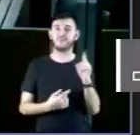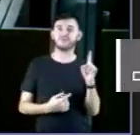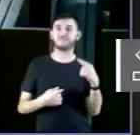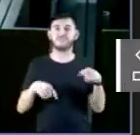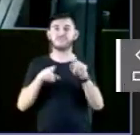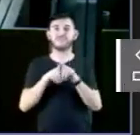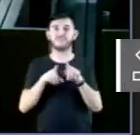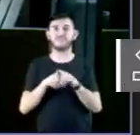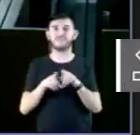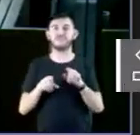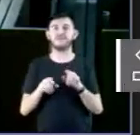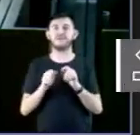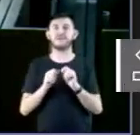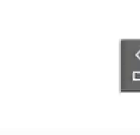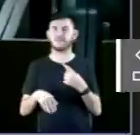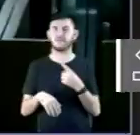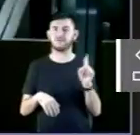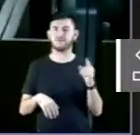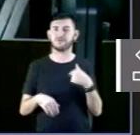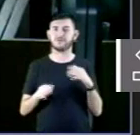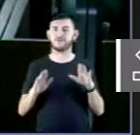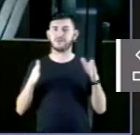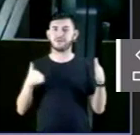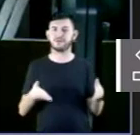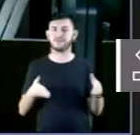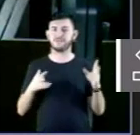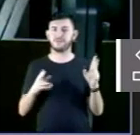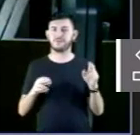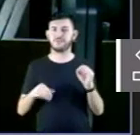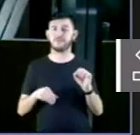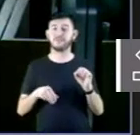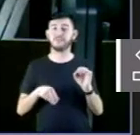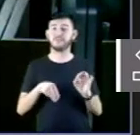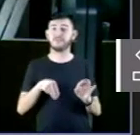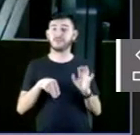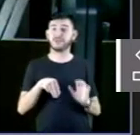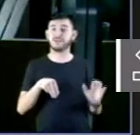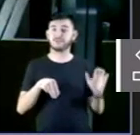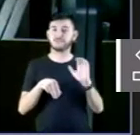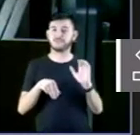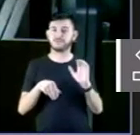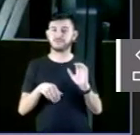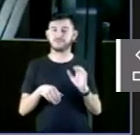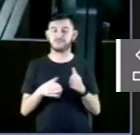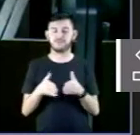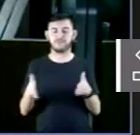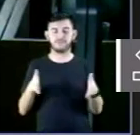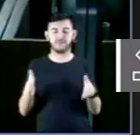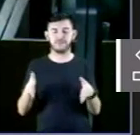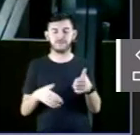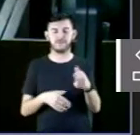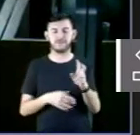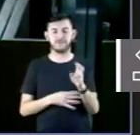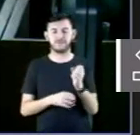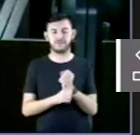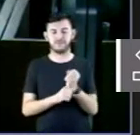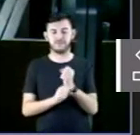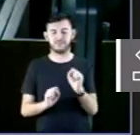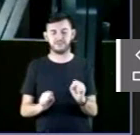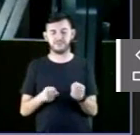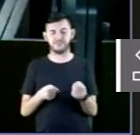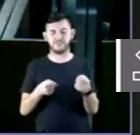colegas de pé e de cabeça erguida aqui nestes últimos 15 anos eu ter-me-ia empenhado para